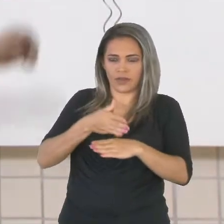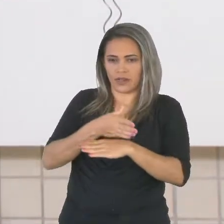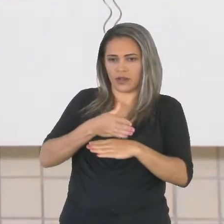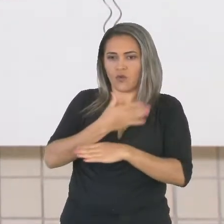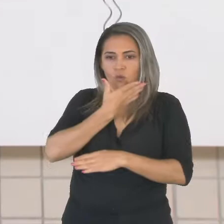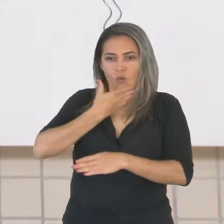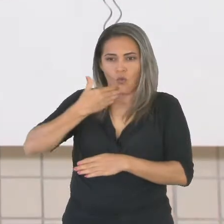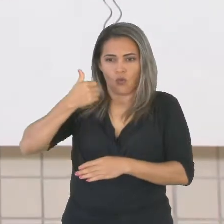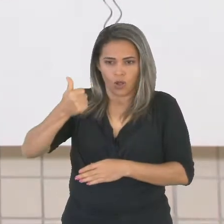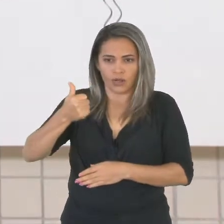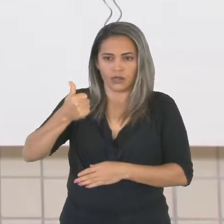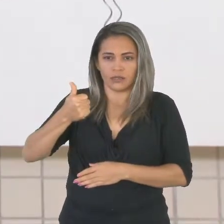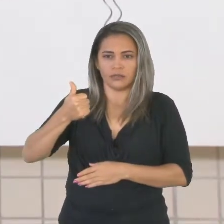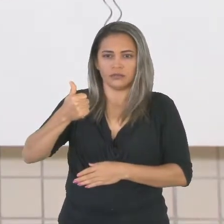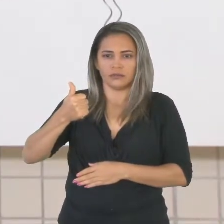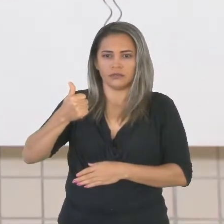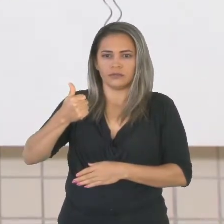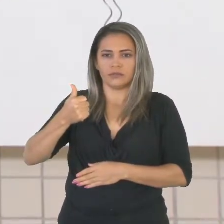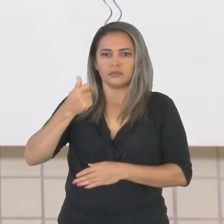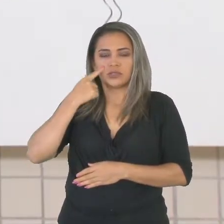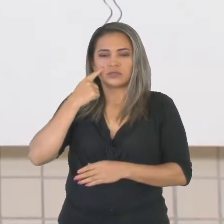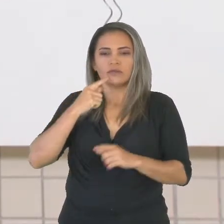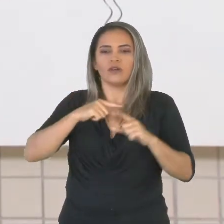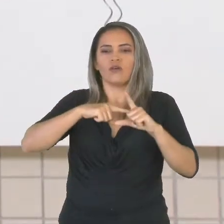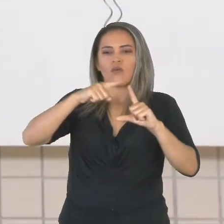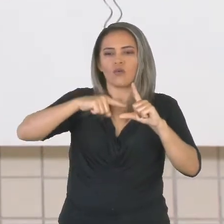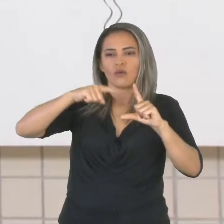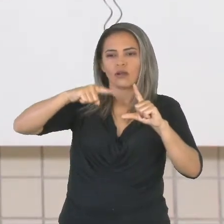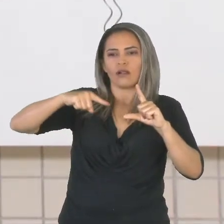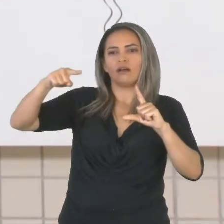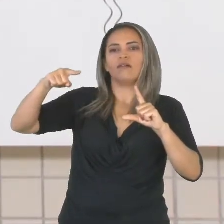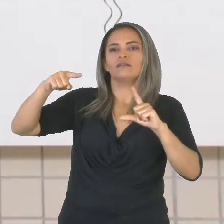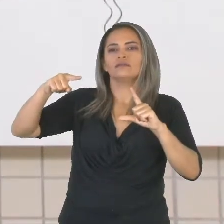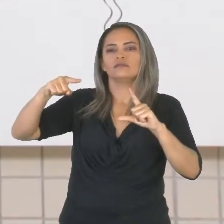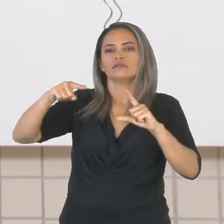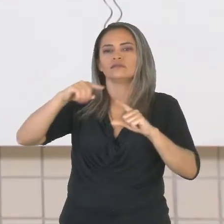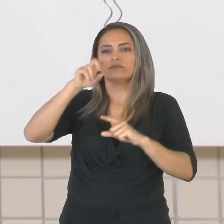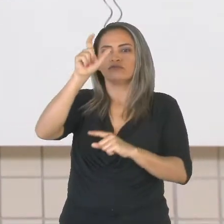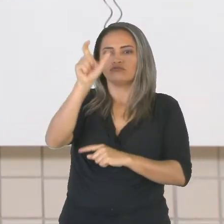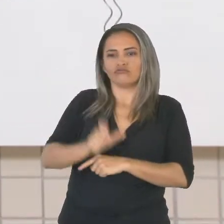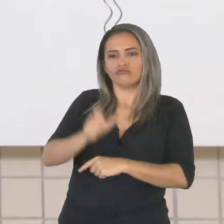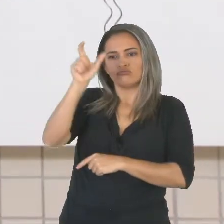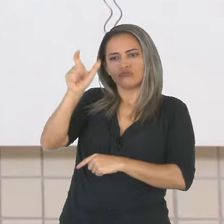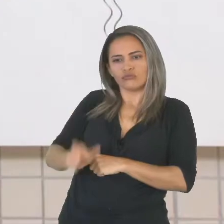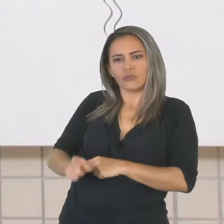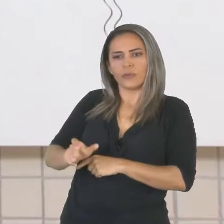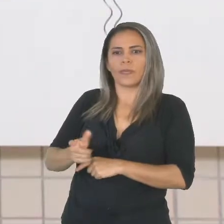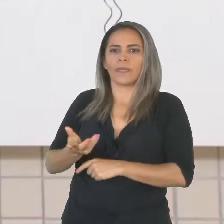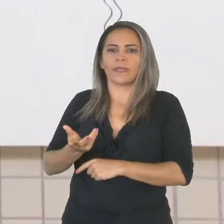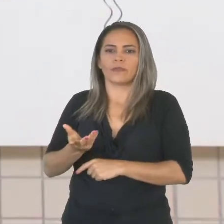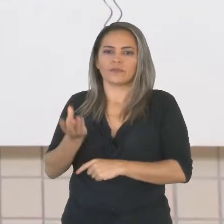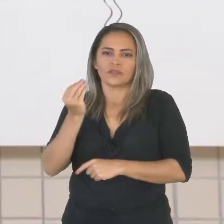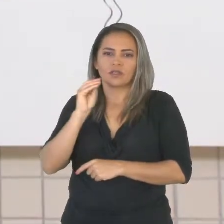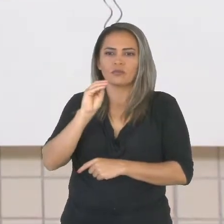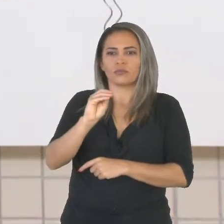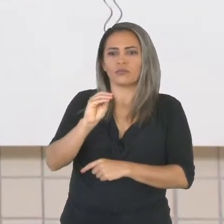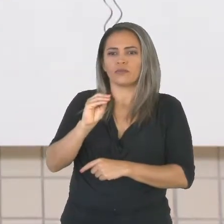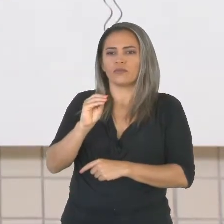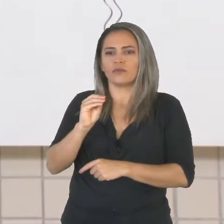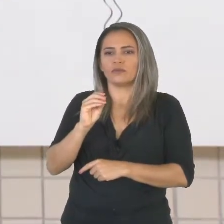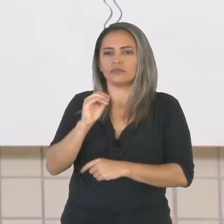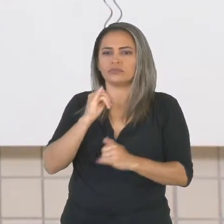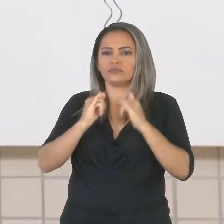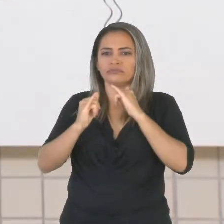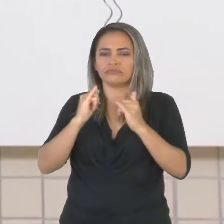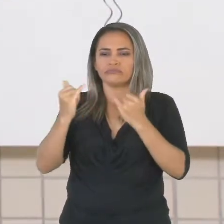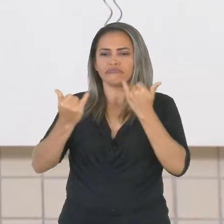qualitativa, você pode usar o gráfico de colunas ou setores. Não é obrigatório, você expõe a informação que você colheu da forma que